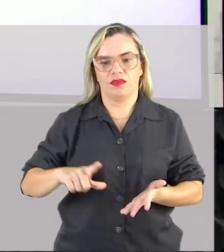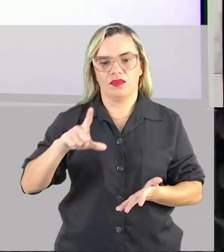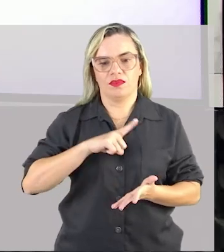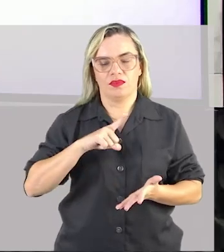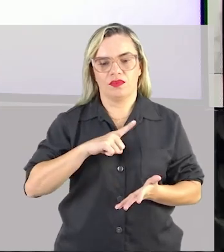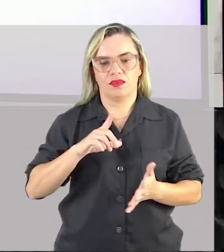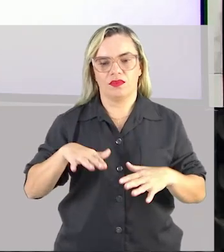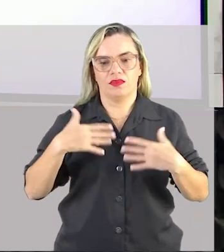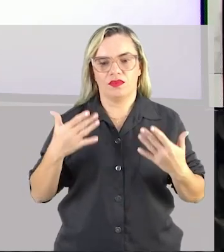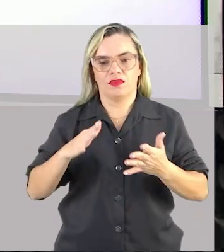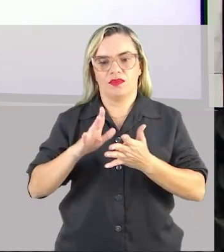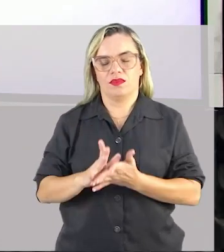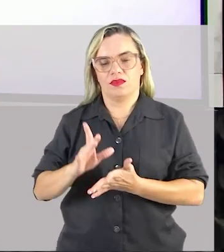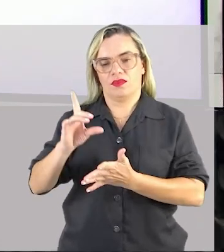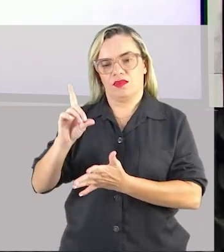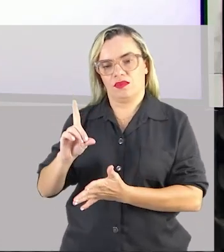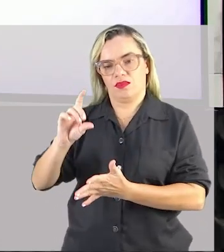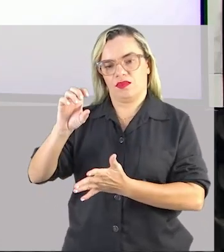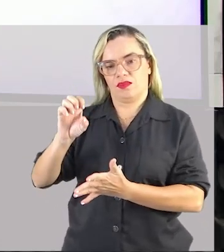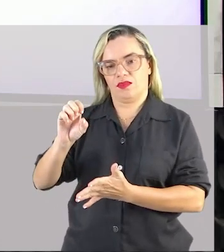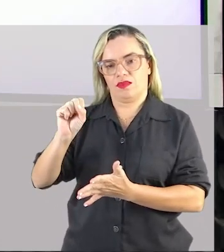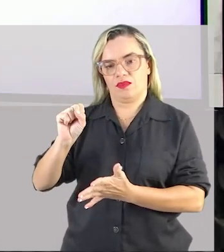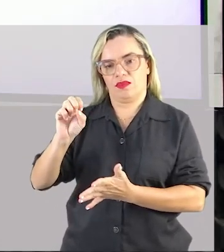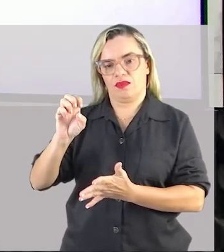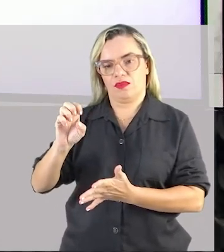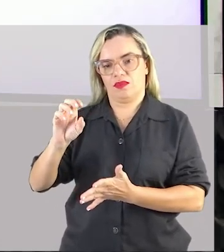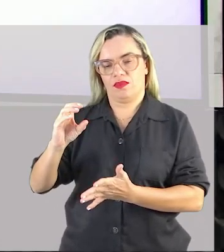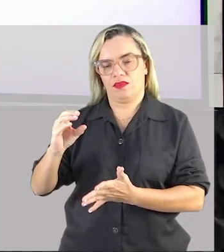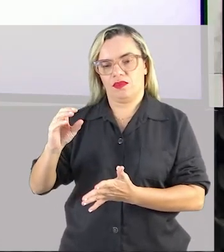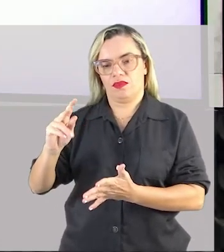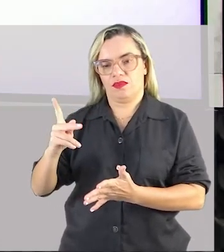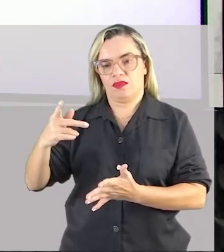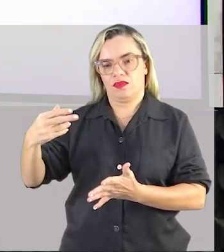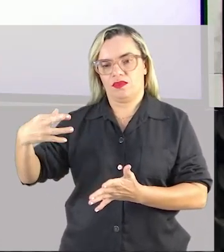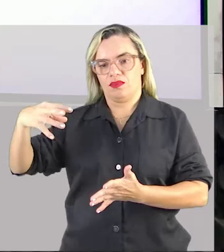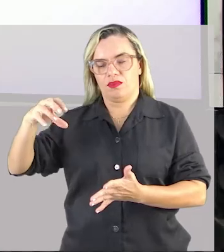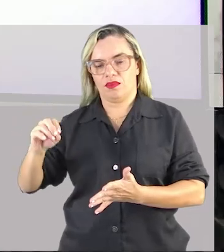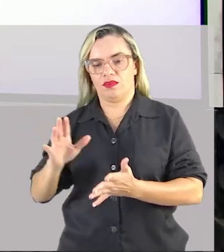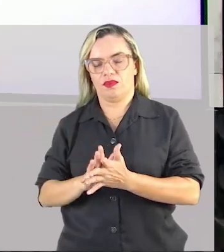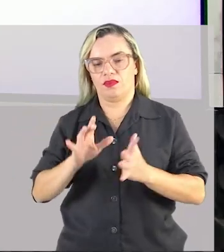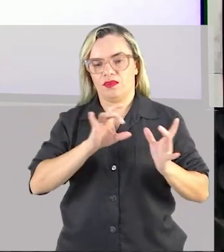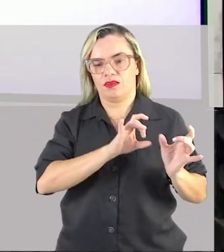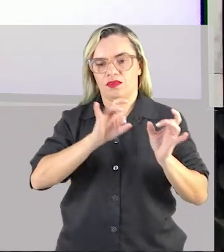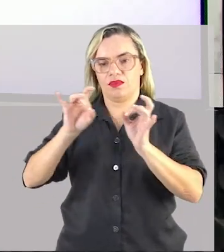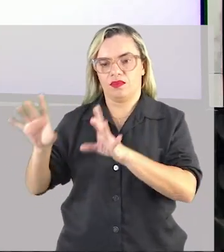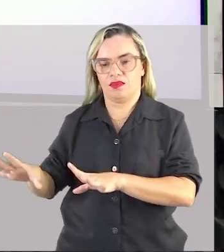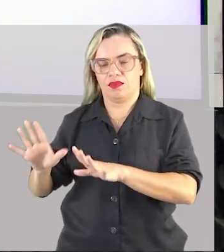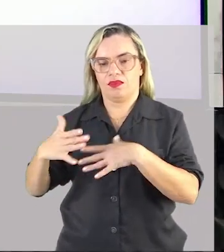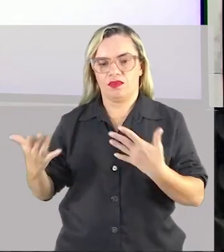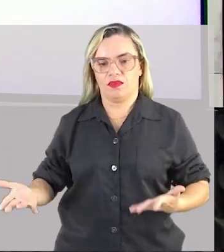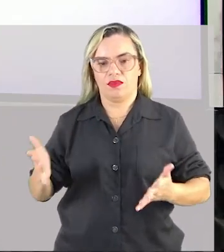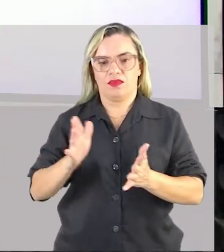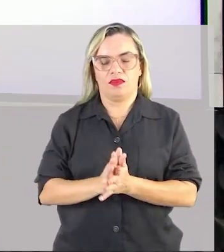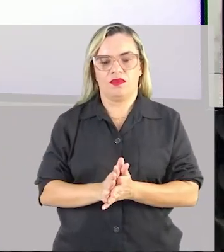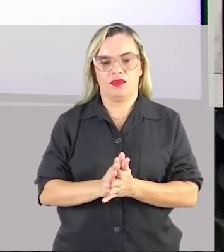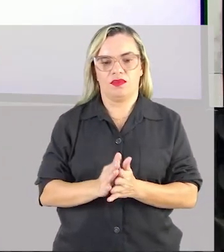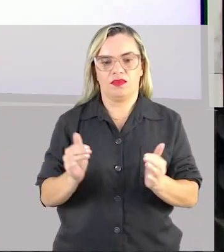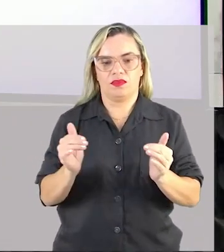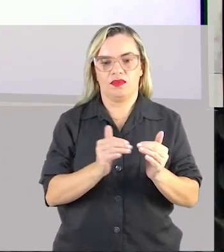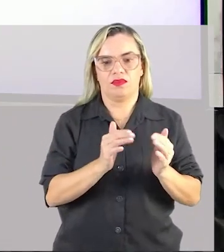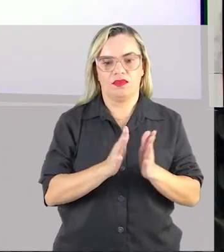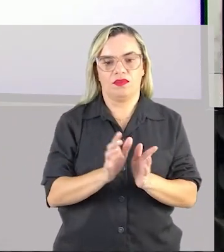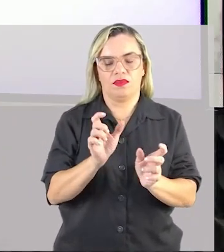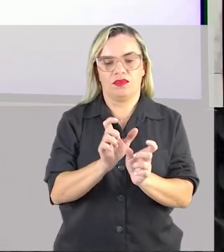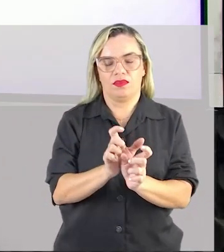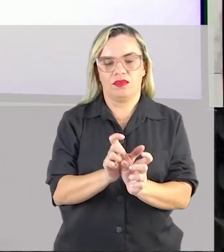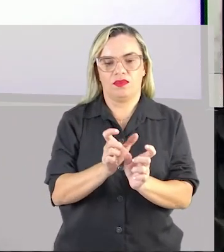tem desecharlo, né? O que é desechar? É descartar, certo? A seguinte combinação de antônimo e sinônimo,